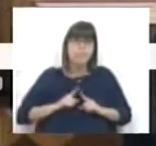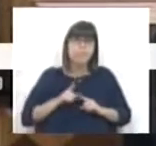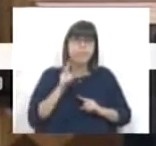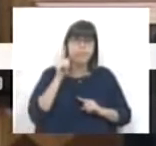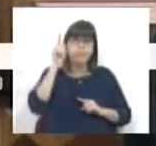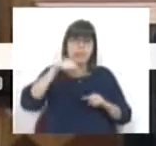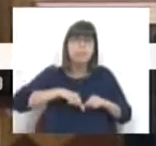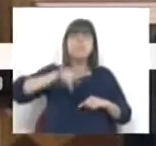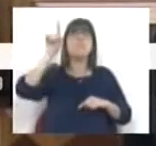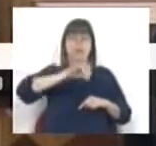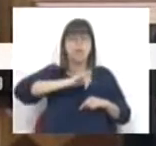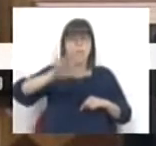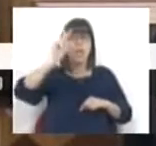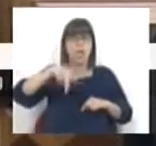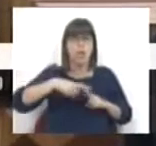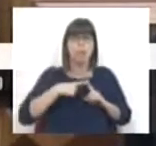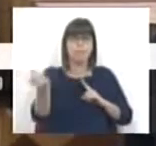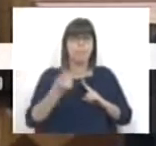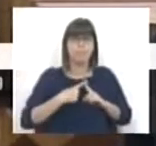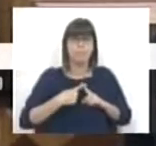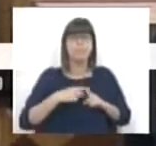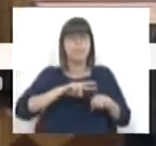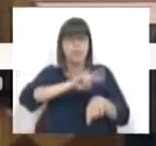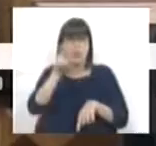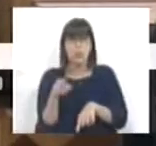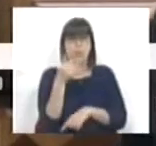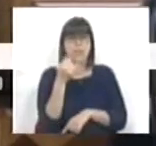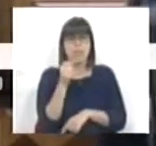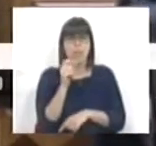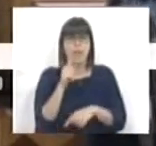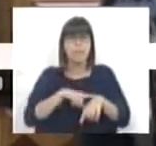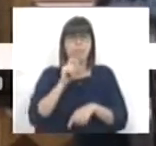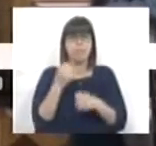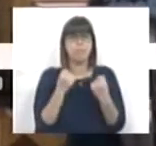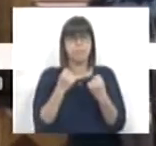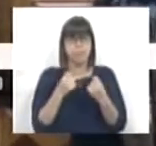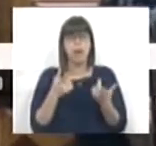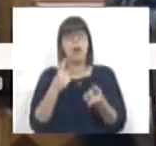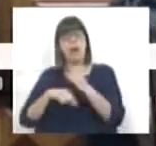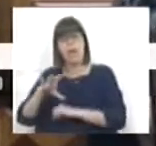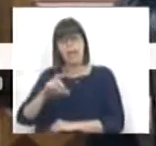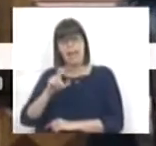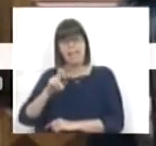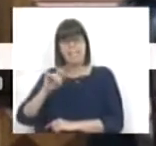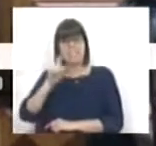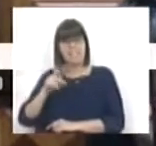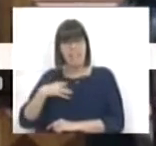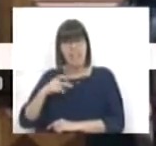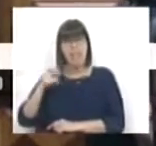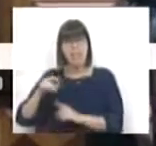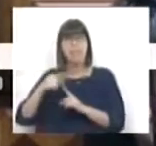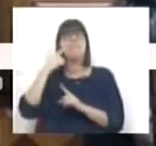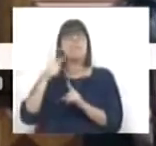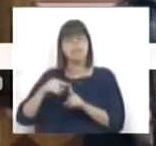caso de uma viagem de 200 quilômetros de volta duas horas e 50 caminho à população pelos residenciais têm que deslocar